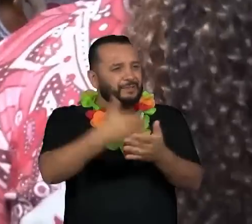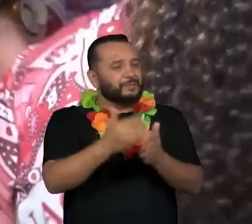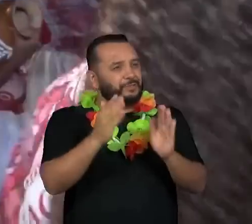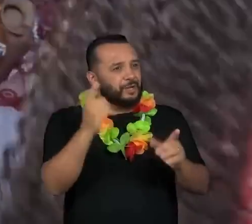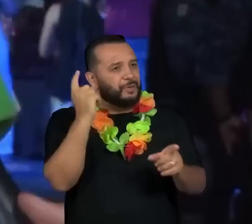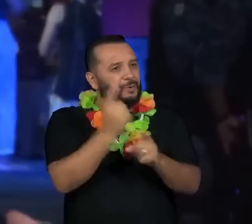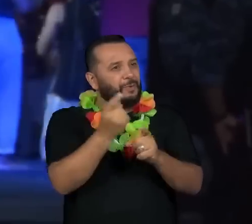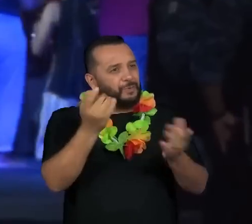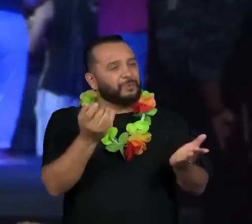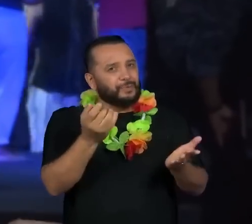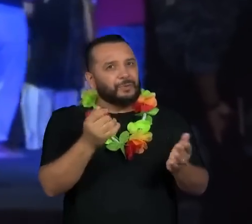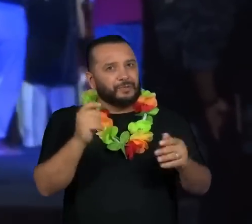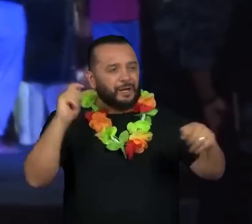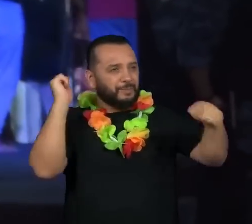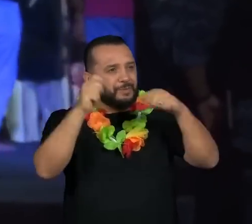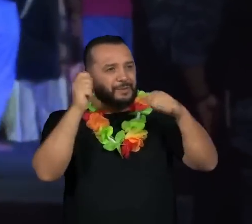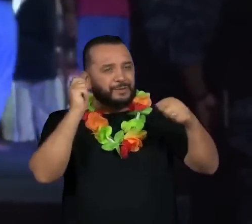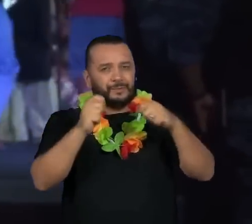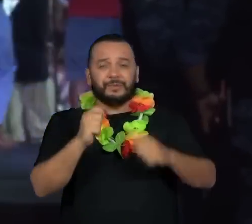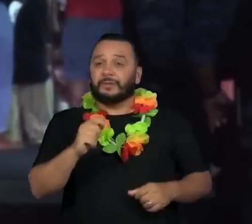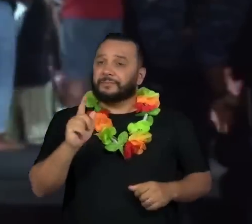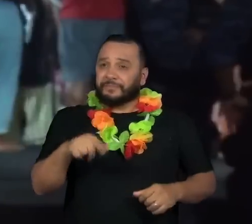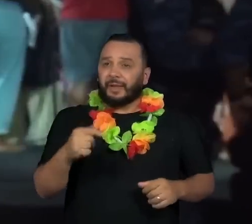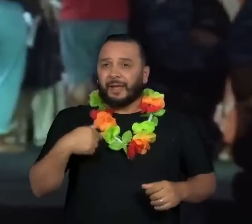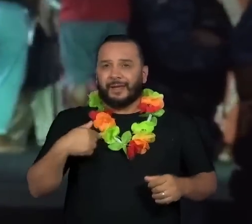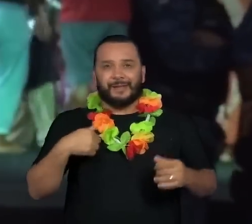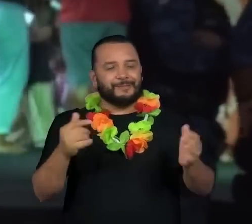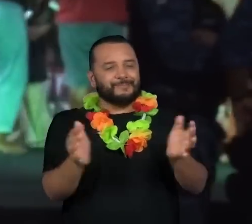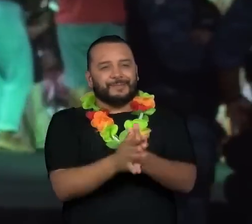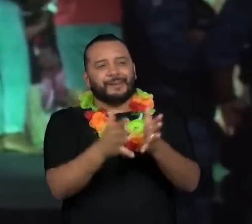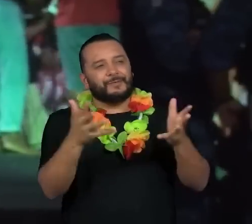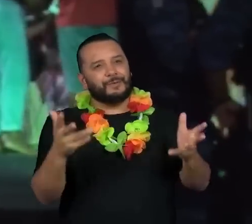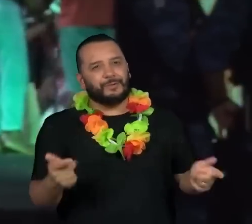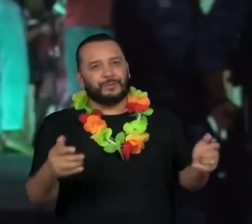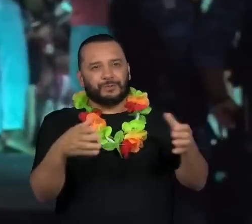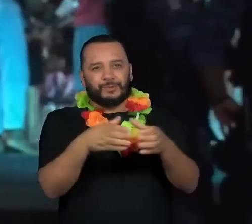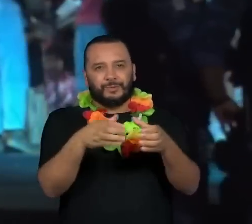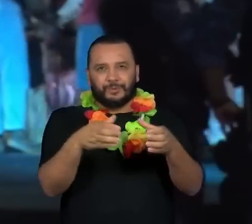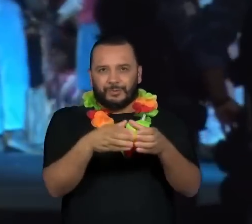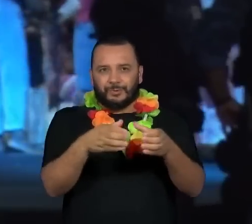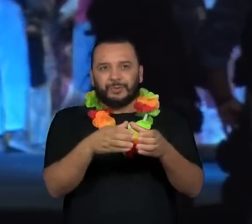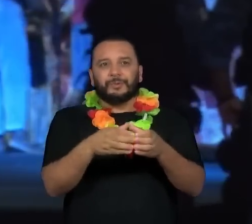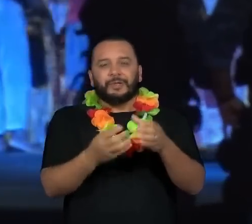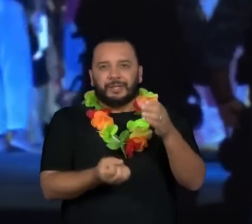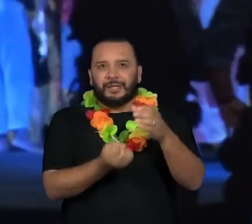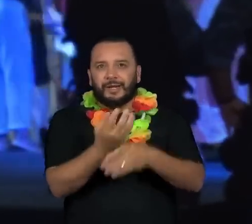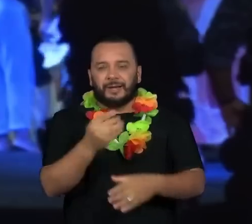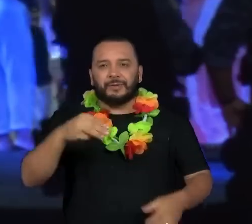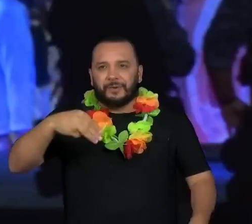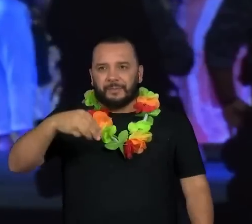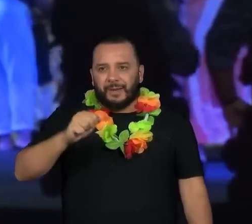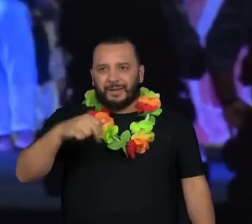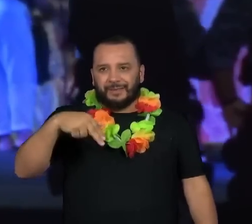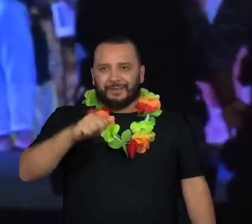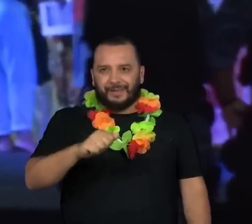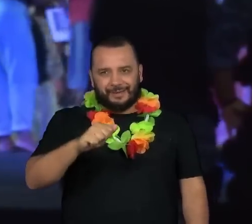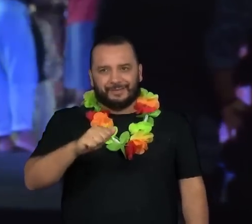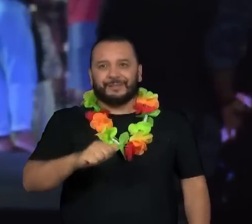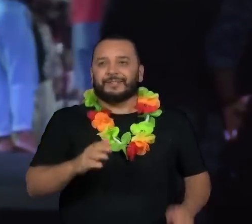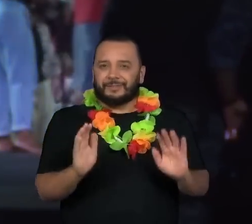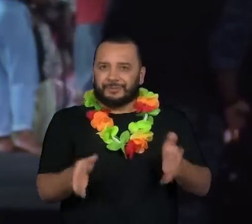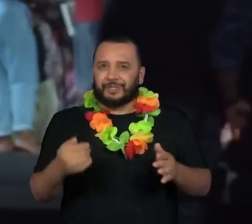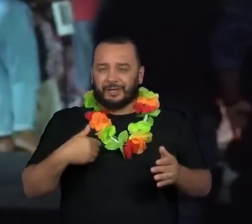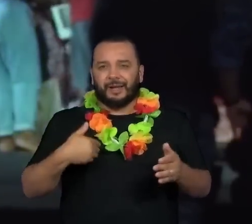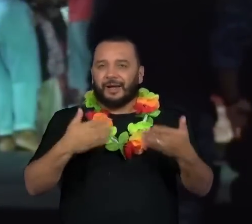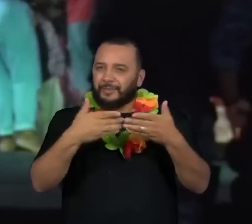do Tumaraca. Então, é maravilhoso, né? Porque esse grupo ele foi criado pelo saudoso Naná Vasconcelos, né? Desde a abertura oficial do